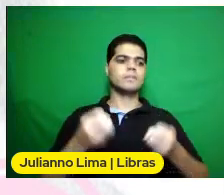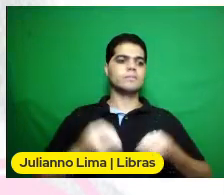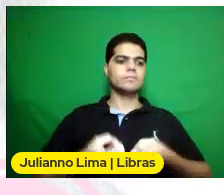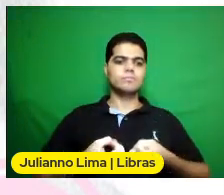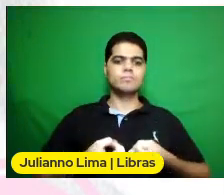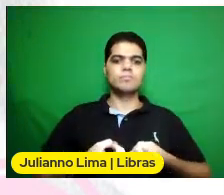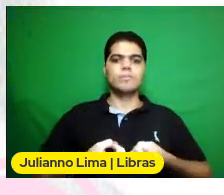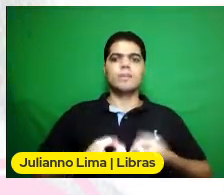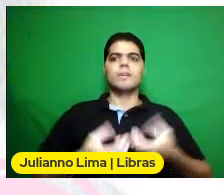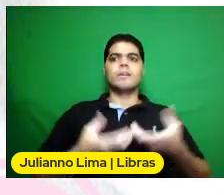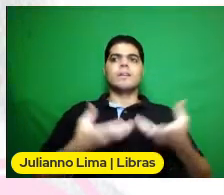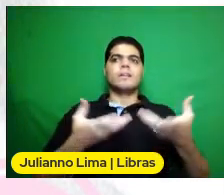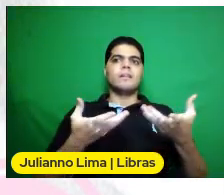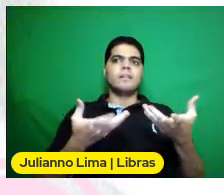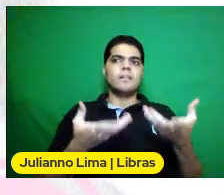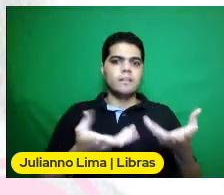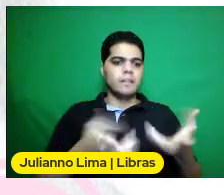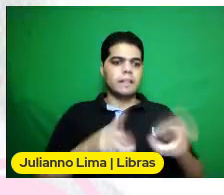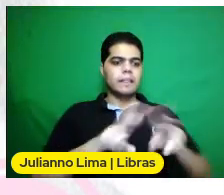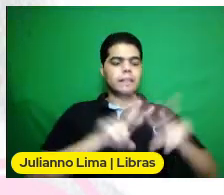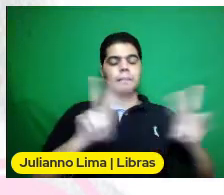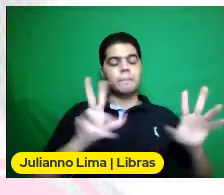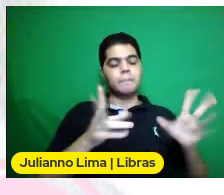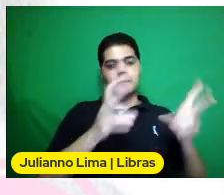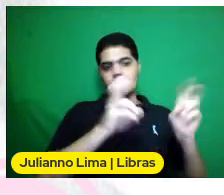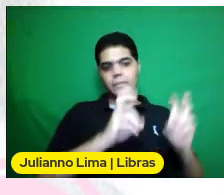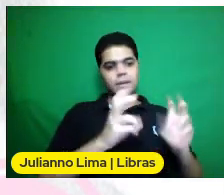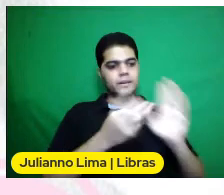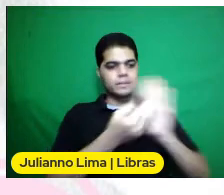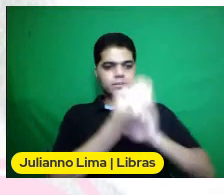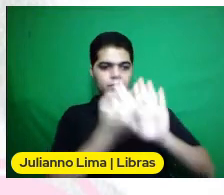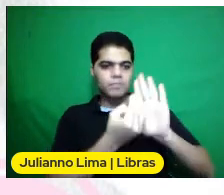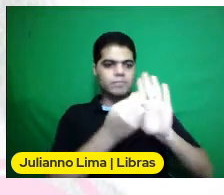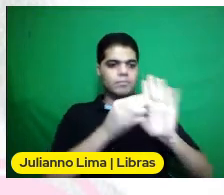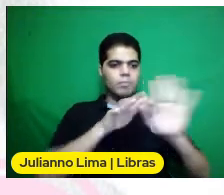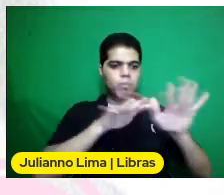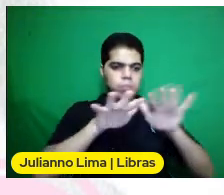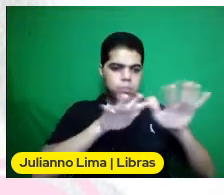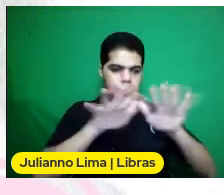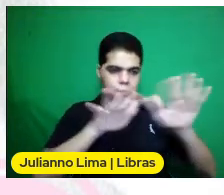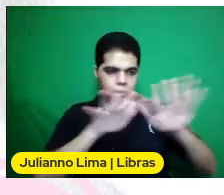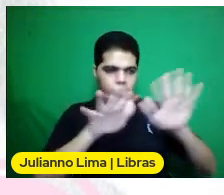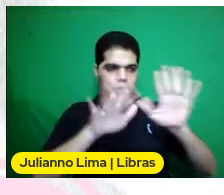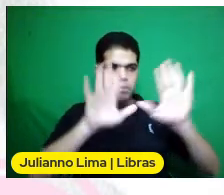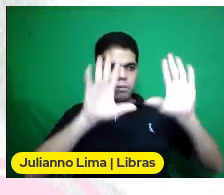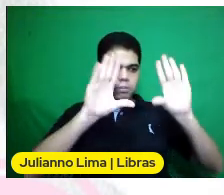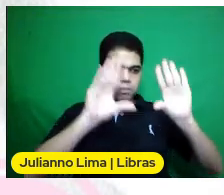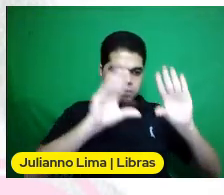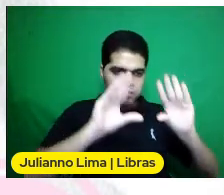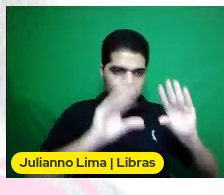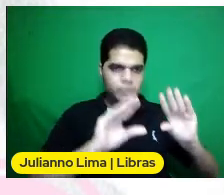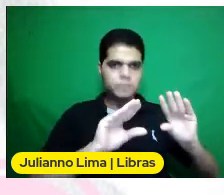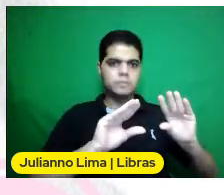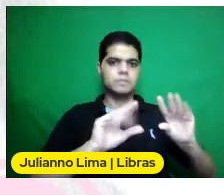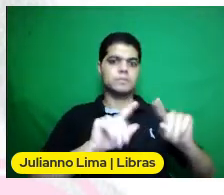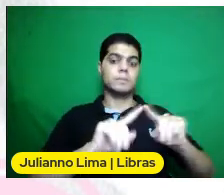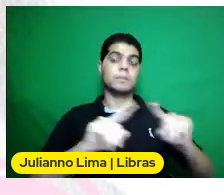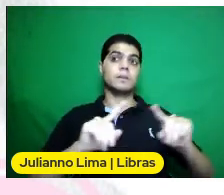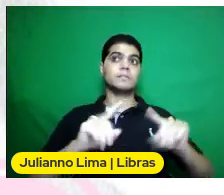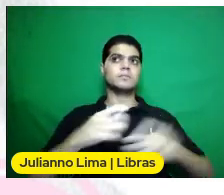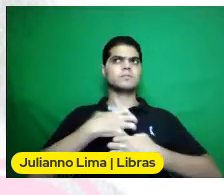com não tão pobre, mas assim, com menos traços, menos movimentos. Mas a gente quis dar o máximo naquele momento, então